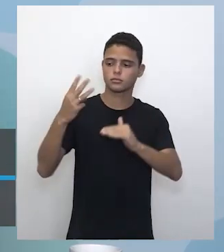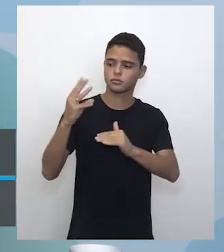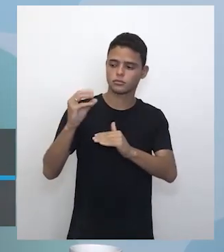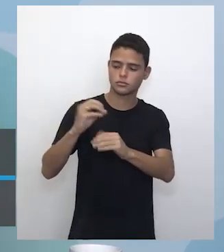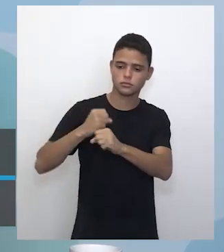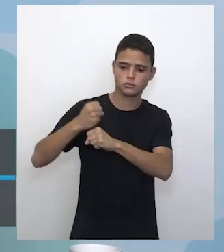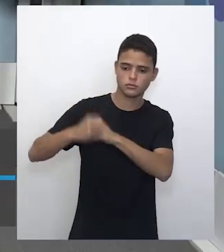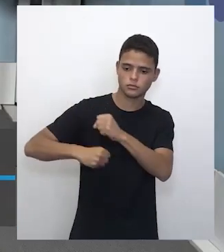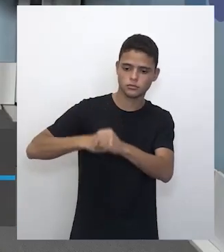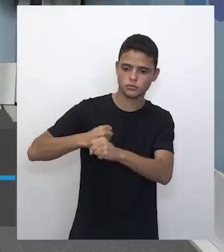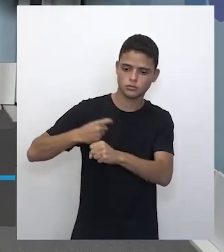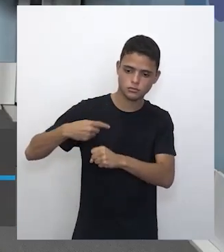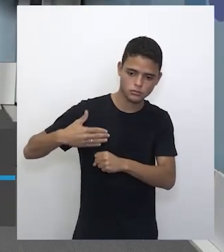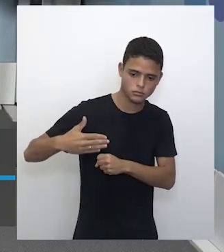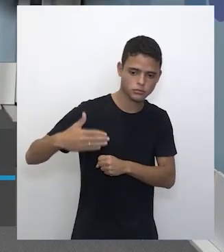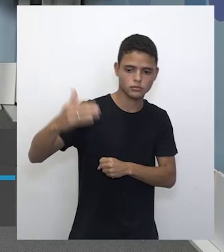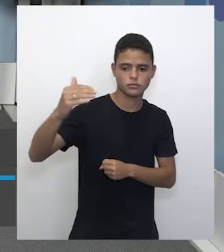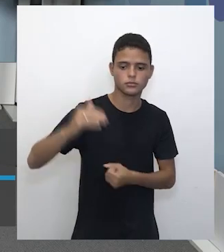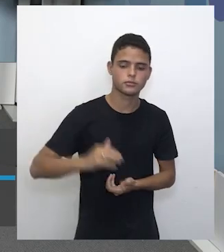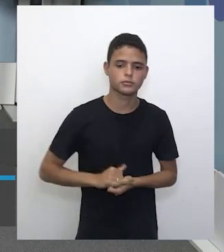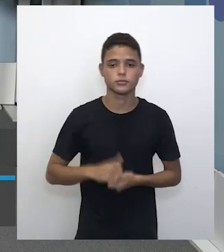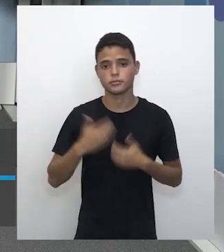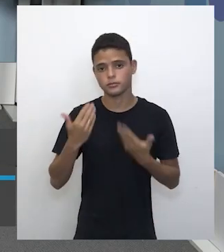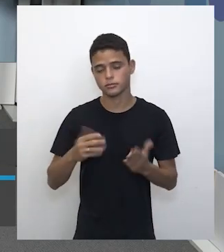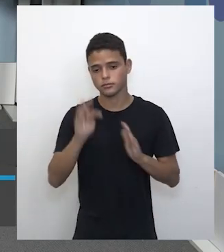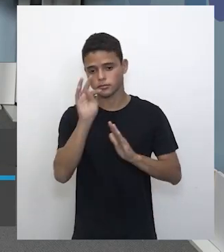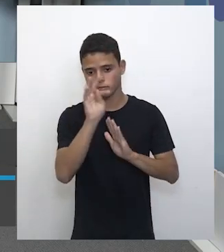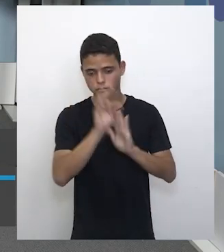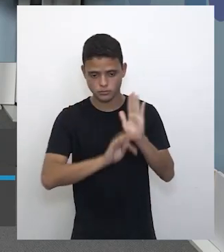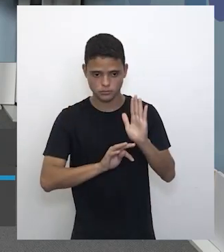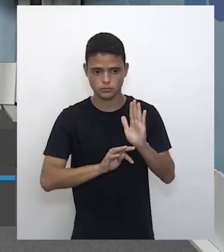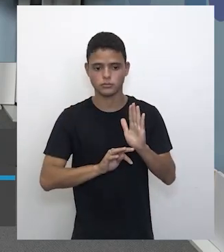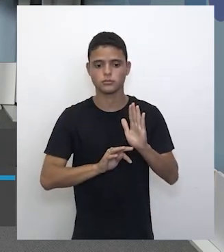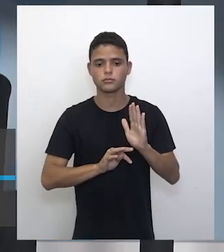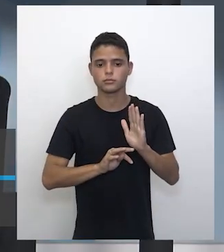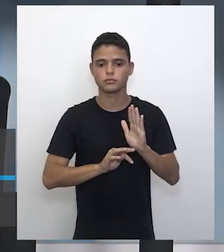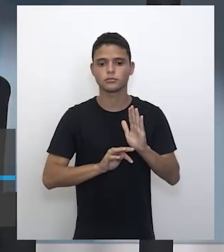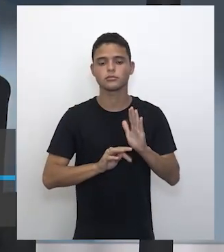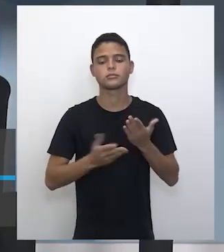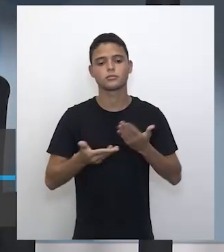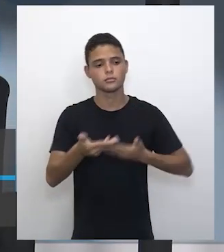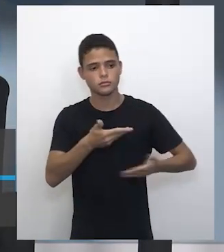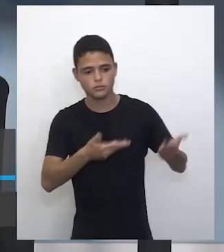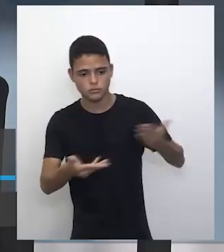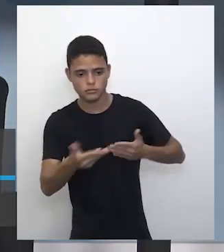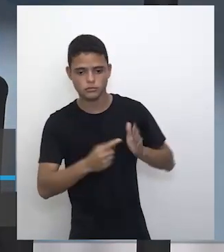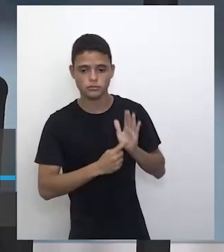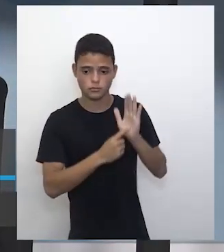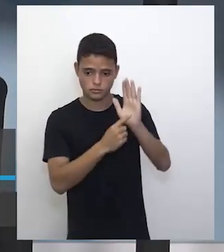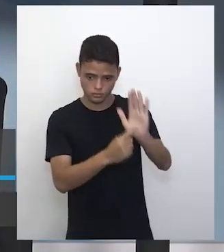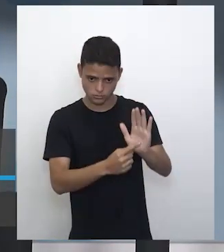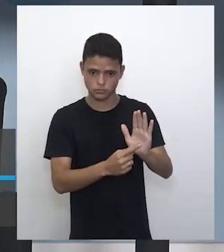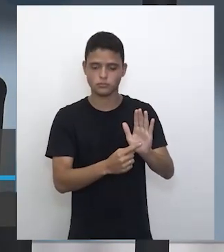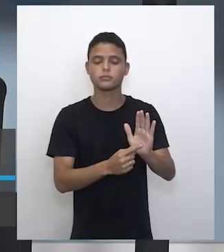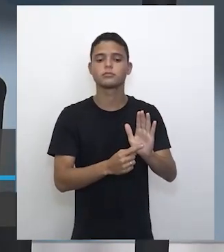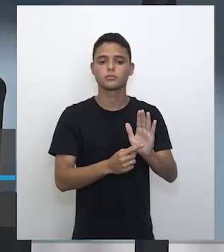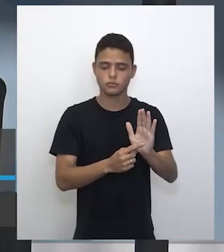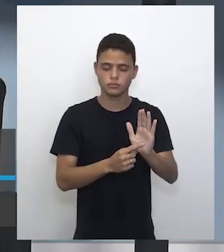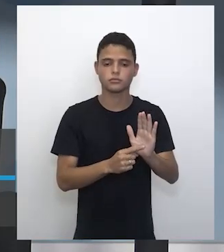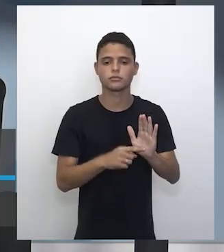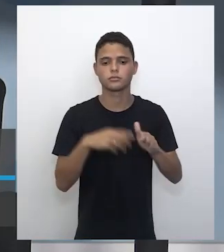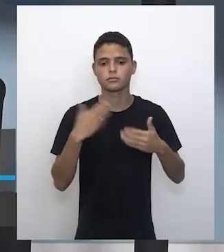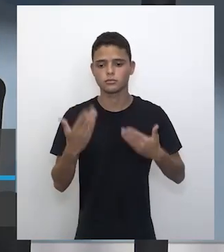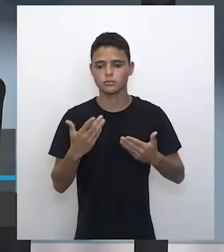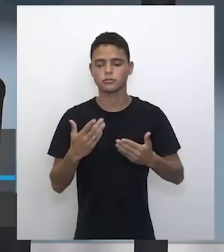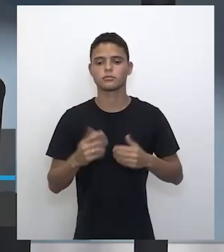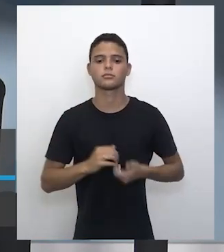né? Faz uma reflexão, então por isso que o texto expositivo, argumentativo. Exato. Expõe a situação da internet, o que tem acontecido,